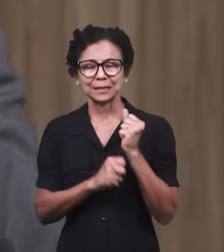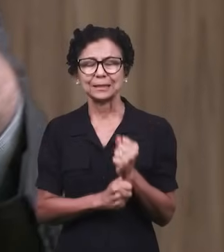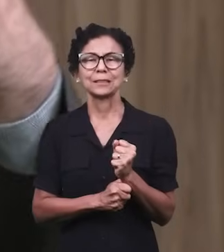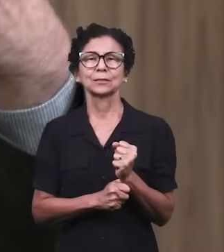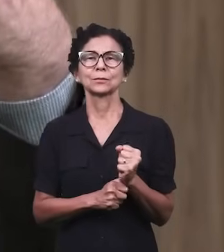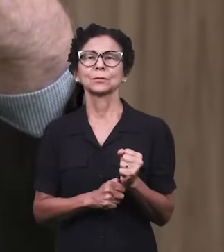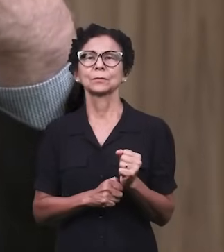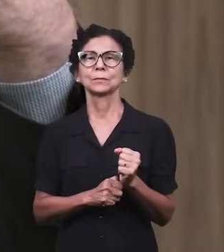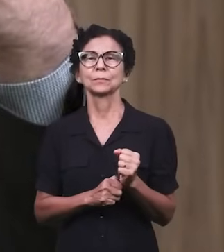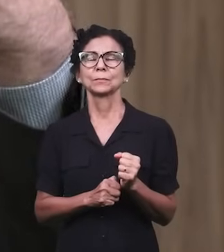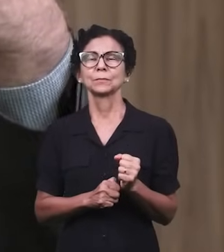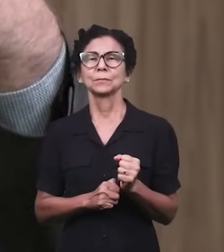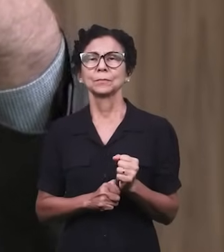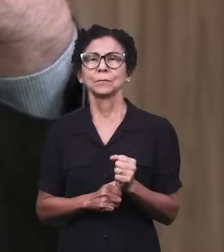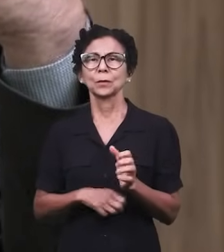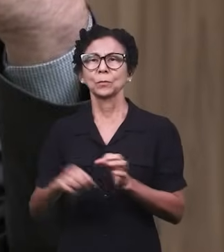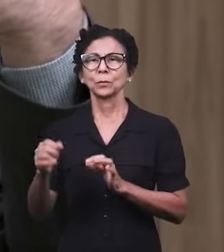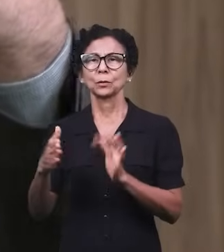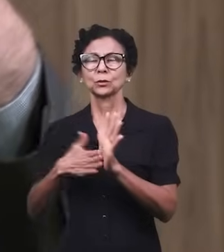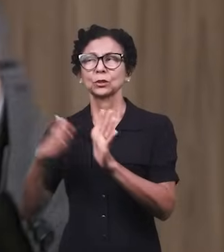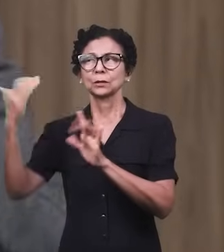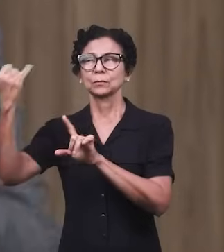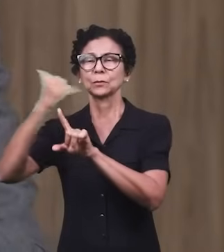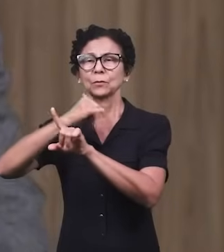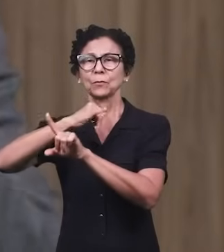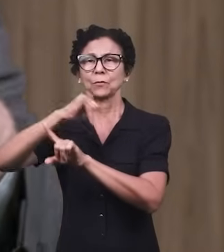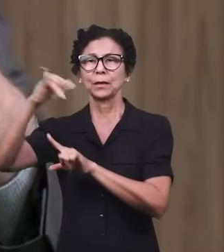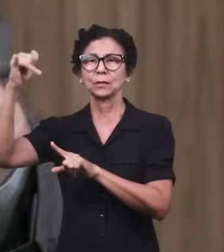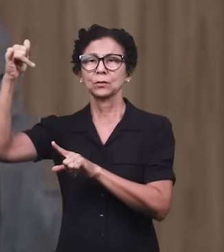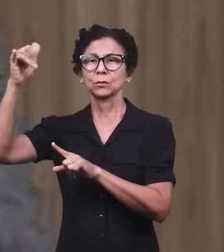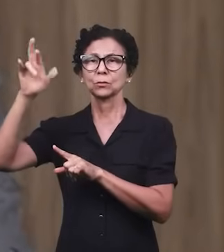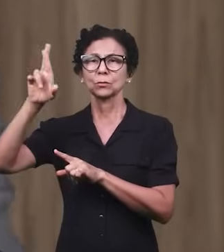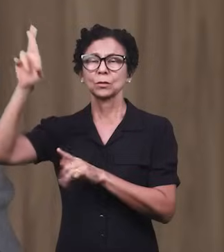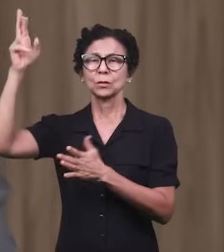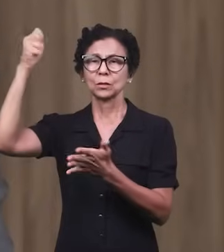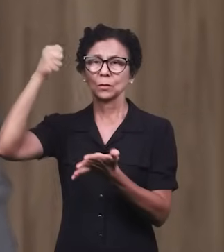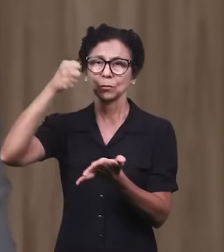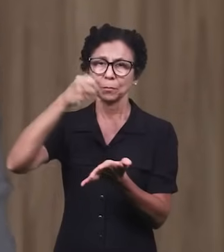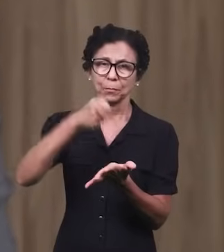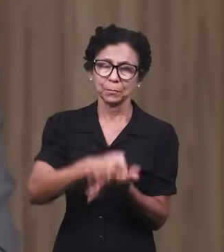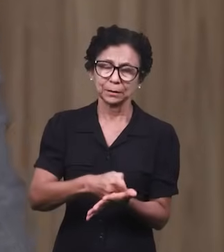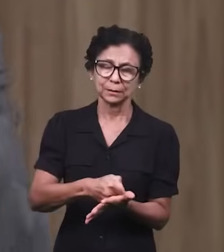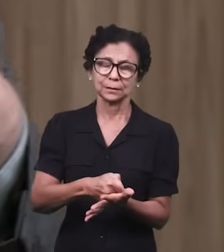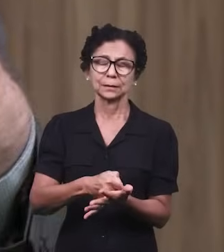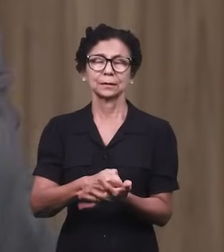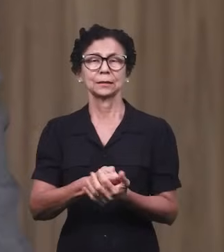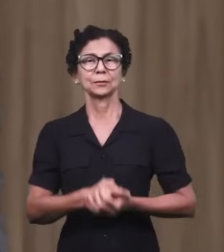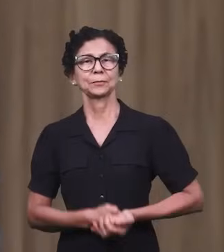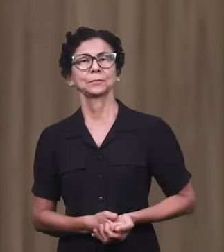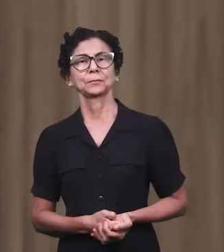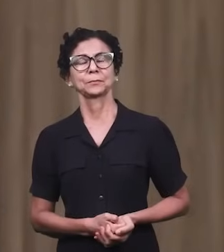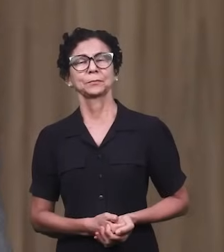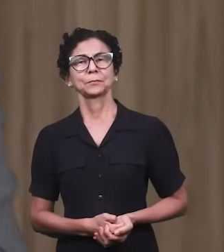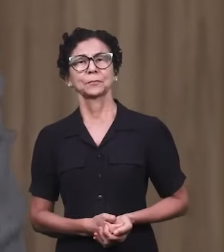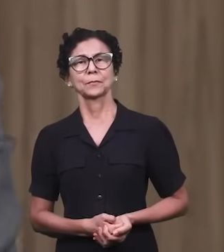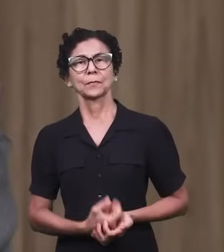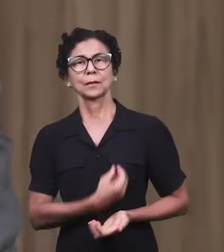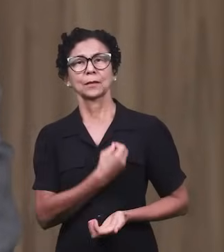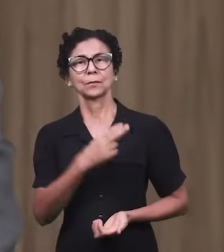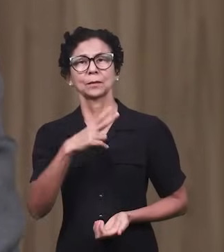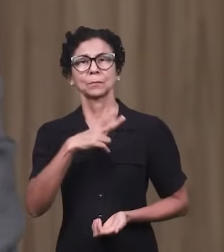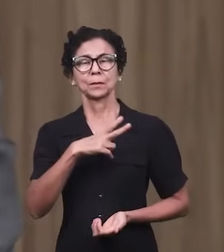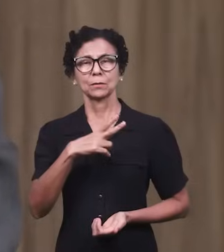cumprisse, para que aquilo que é o projeto profético do Senhor se cumprisse na vida dela e na vida do filho